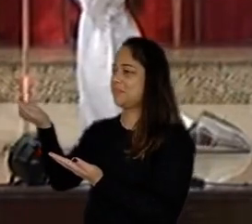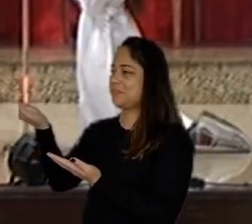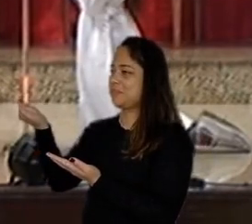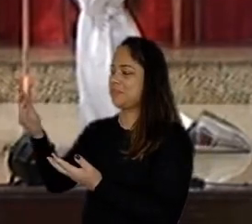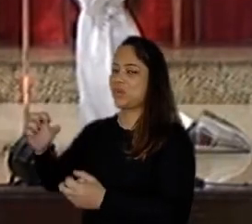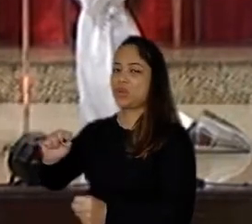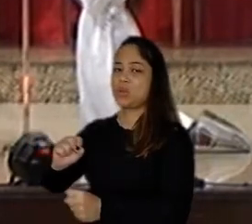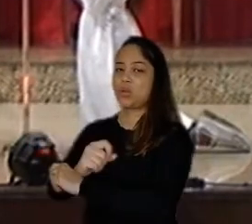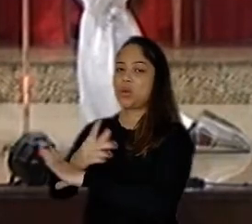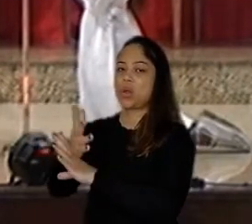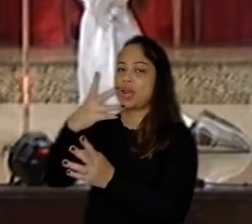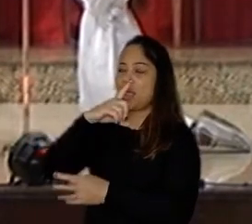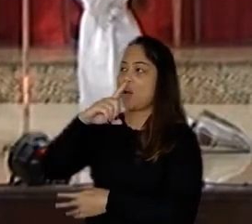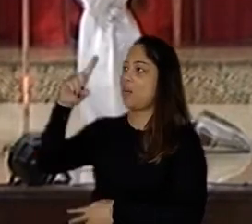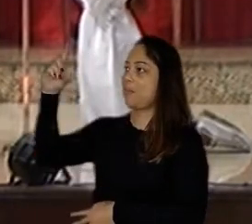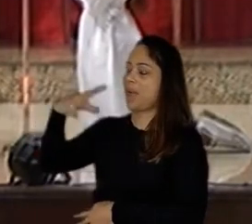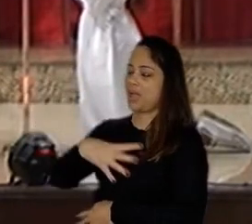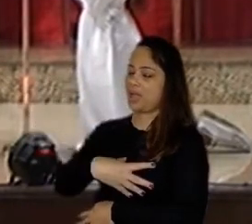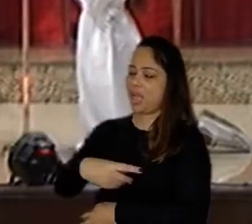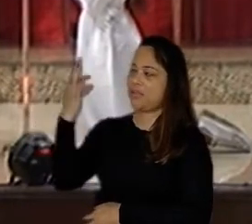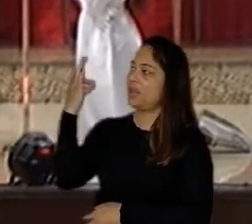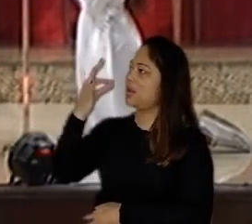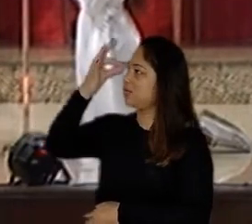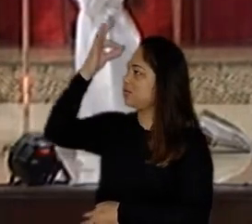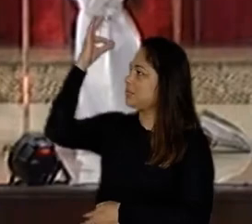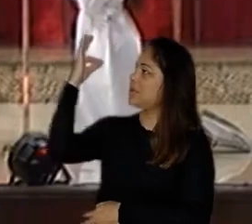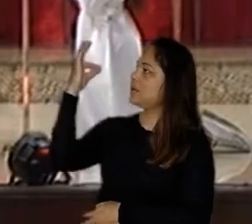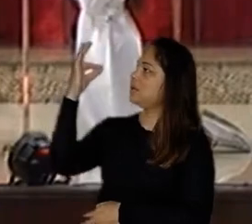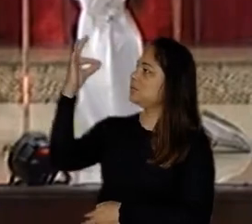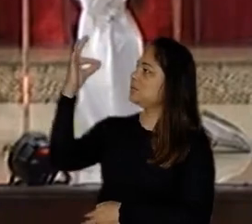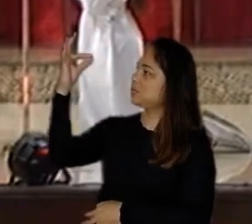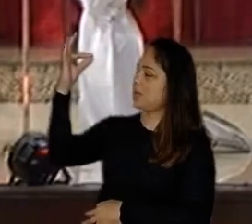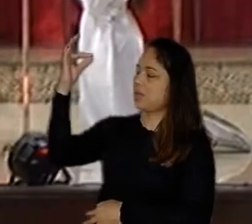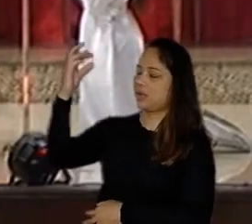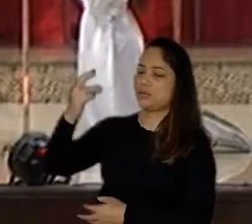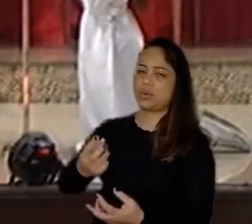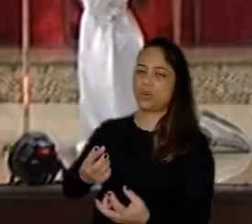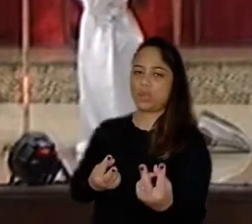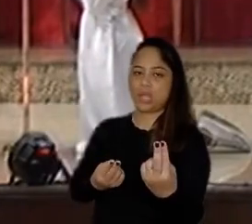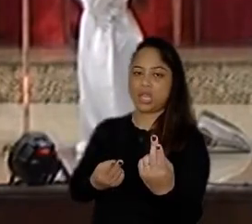Sacramento. Glória ao Pai, ao Filho e ao Espírito Santo,